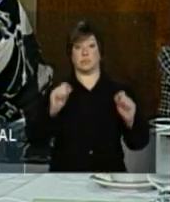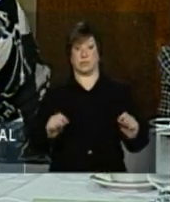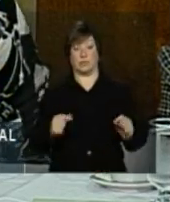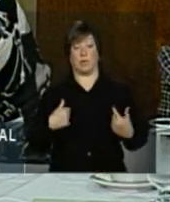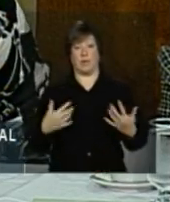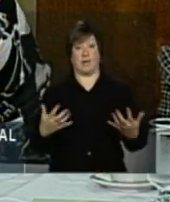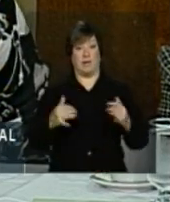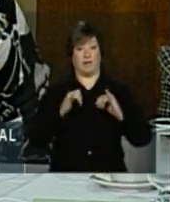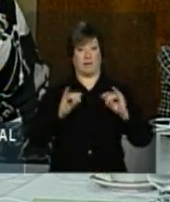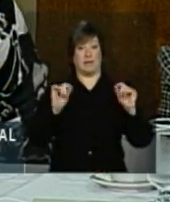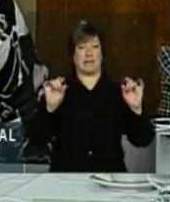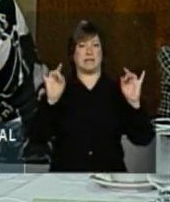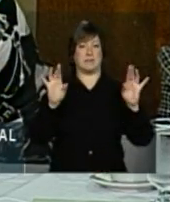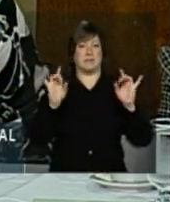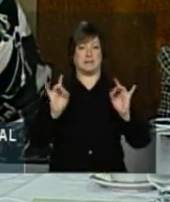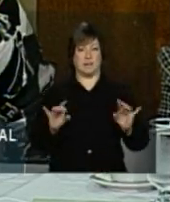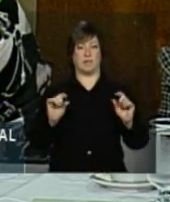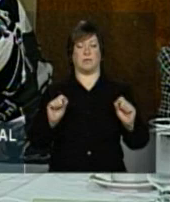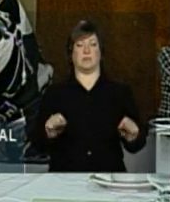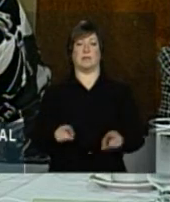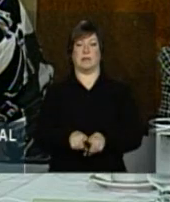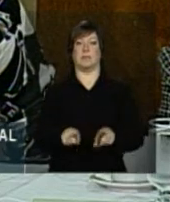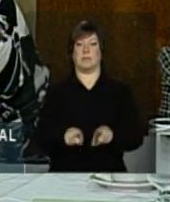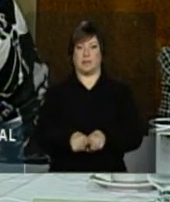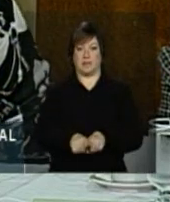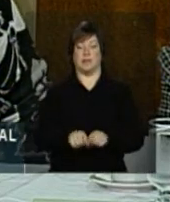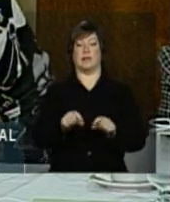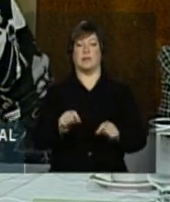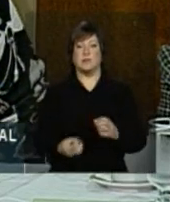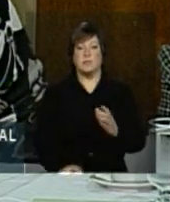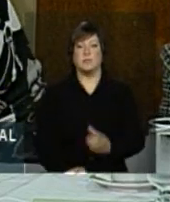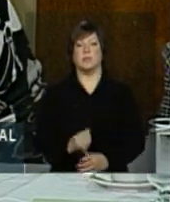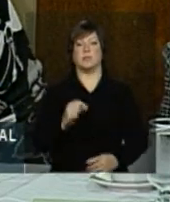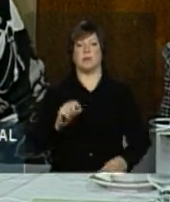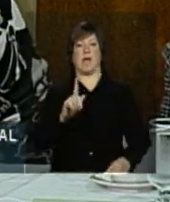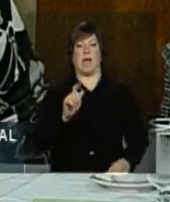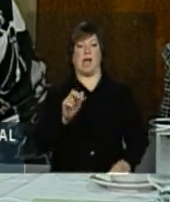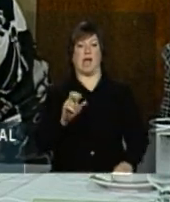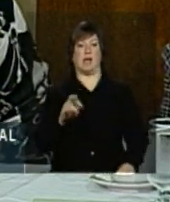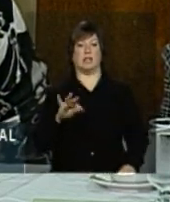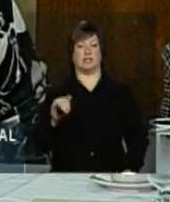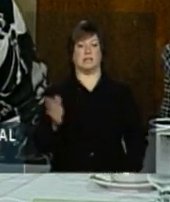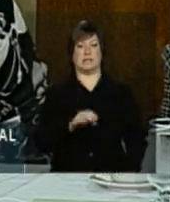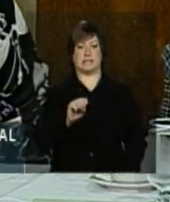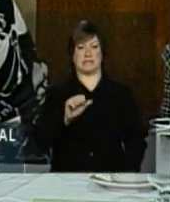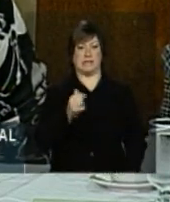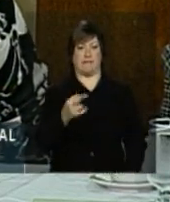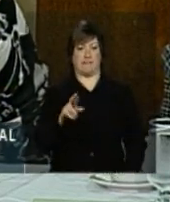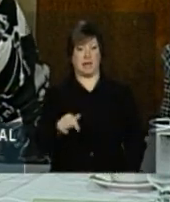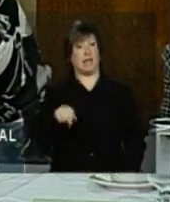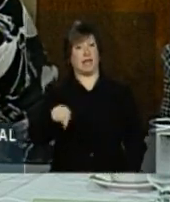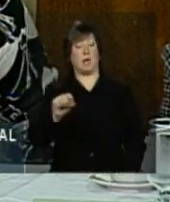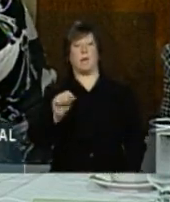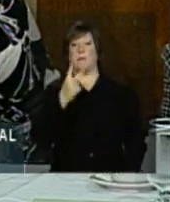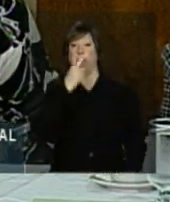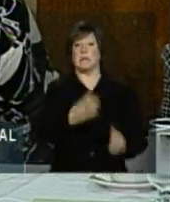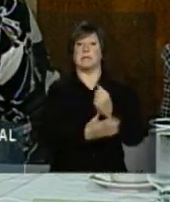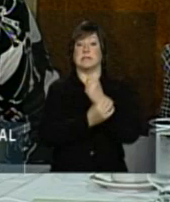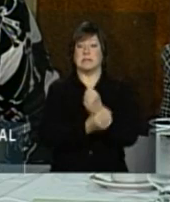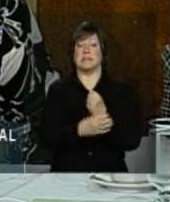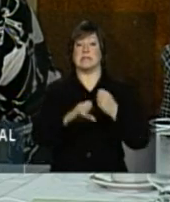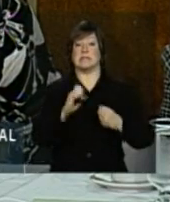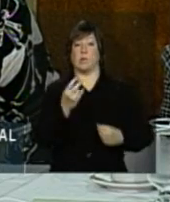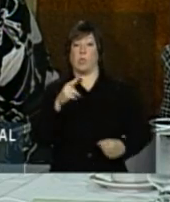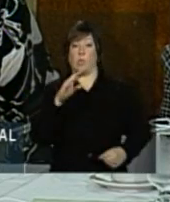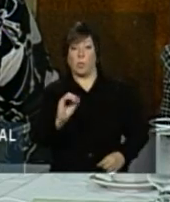destacar em especial também a criação do garantia safra que é um um um um seguro voltado